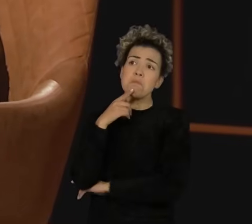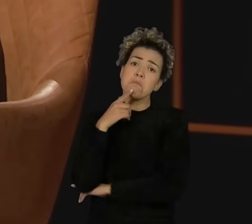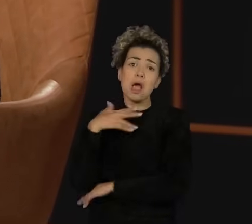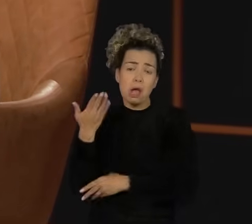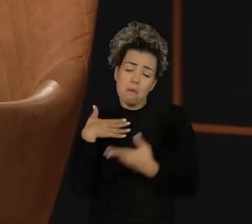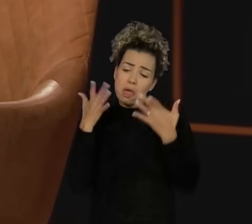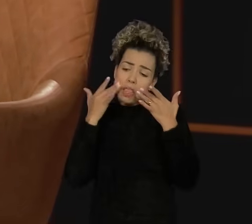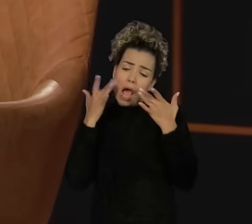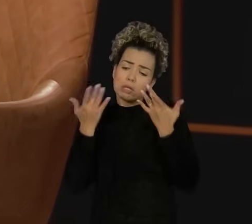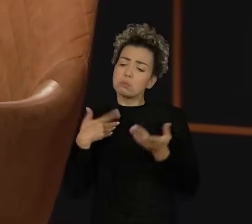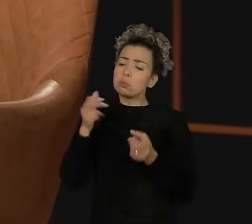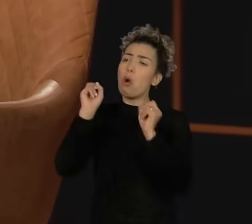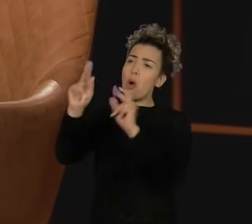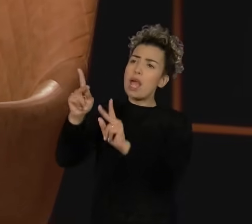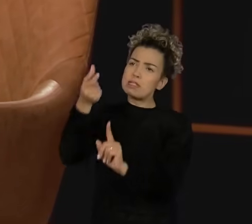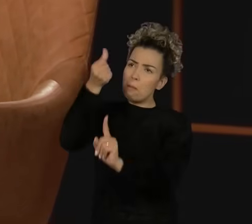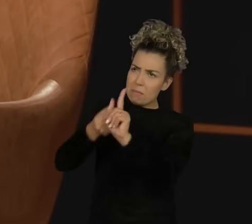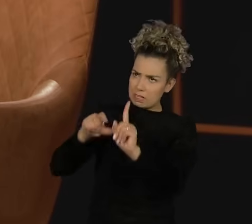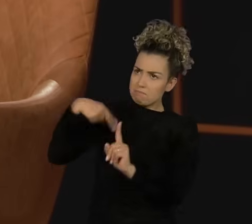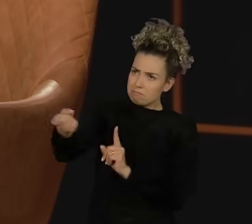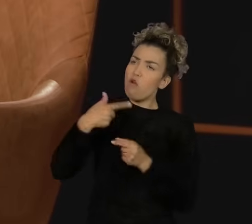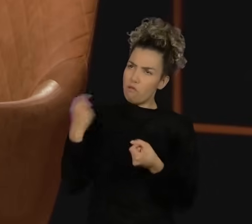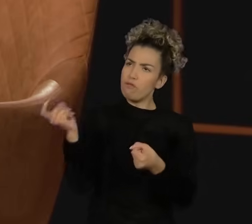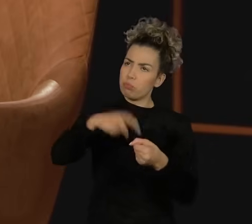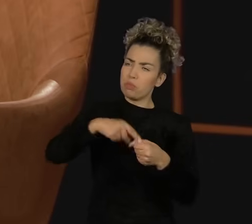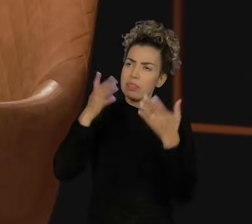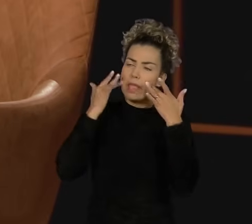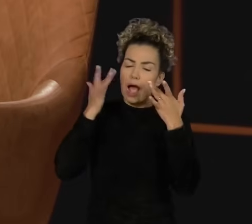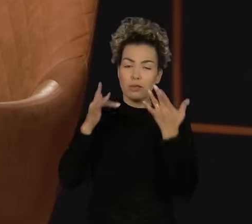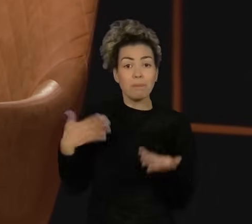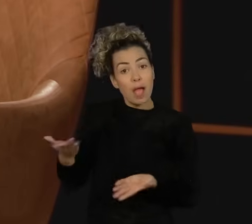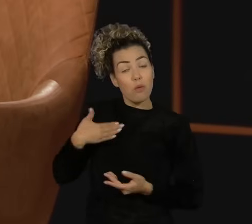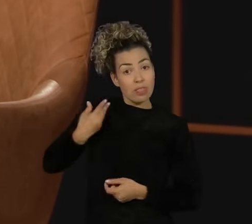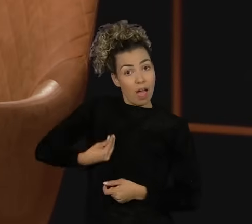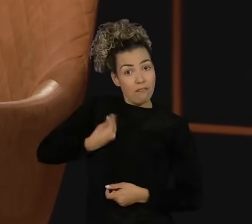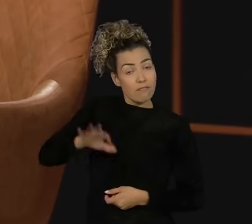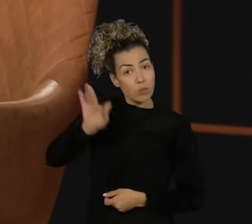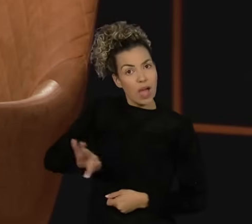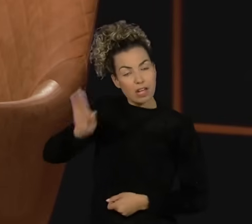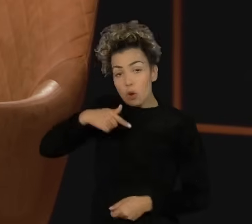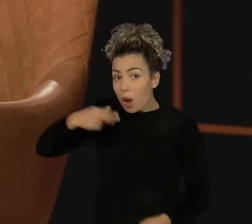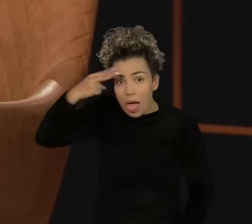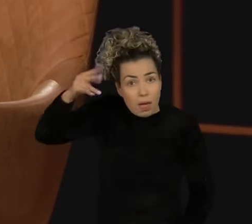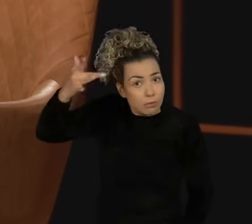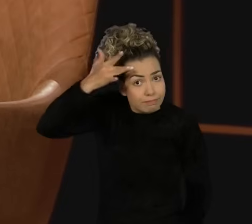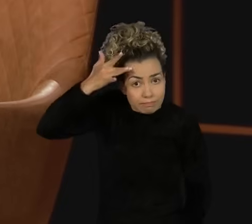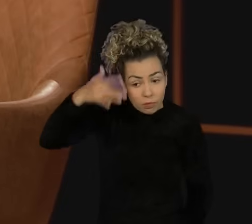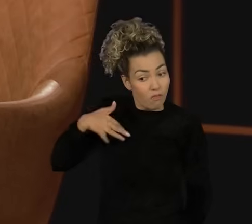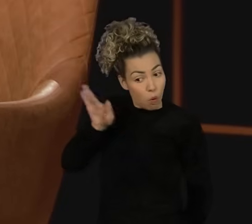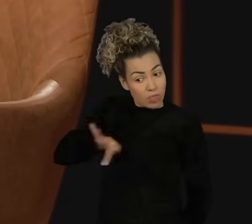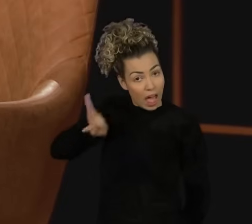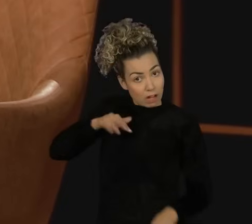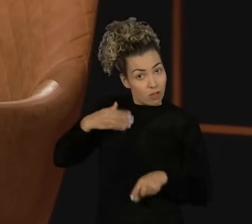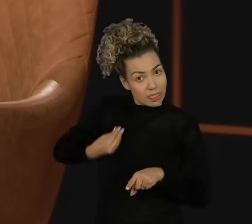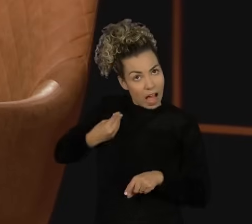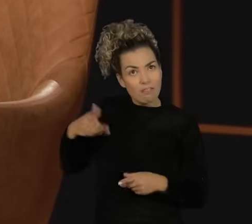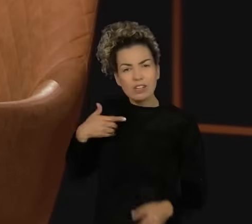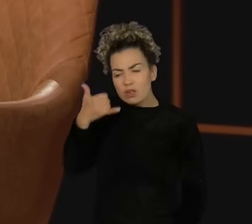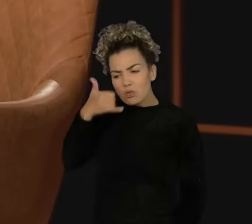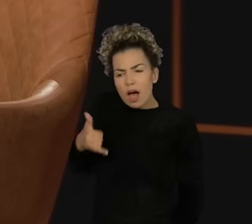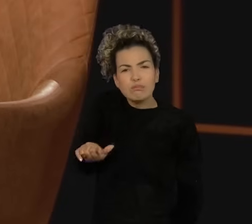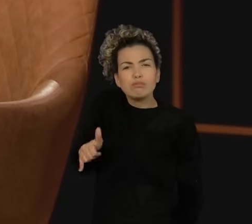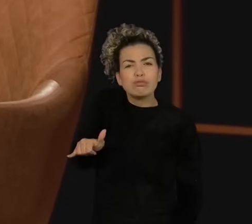Semestre que vem eu volto para o teatro. E aí, tô eu na faculdade, eu lembro até hoje desse dia, toco meu celularzinho, aquele celularzinho,